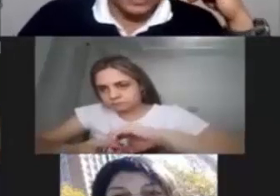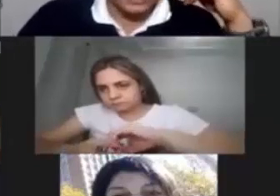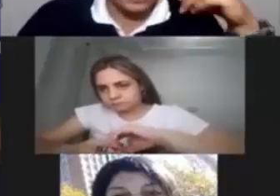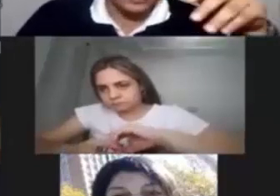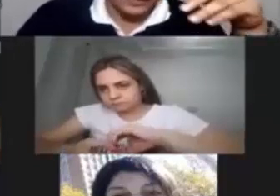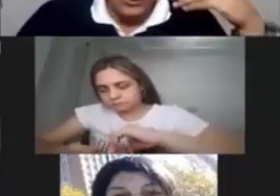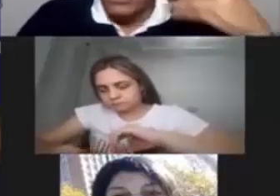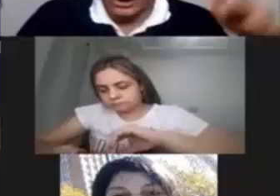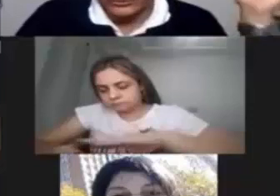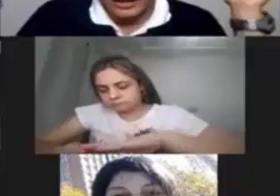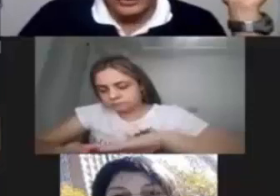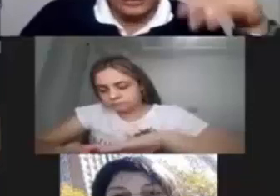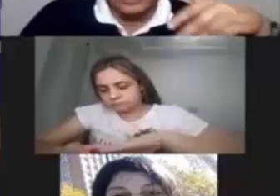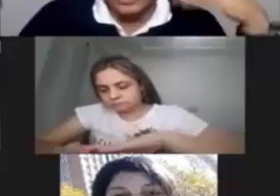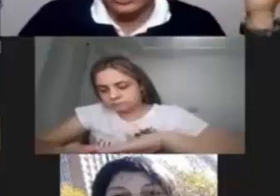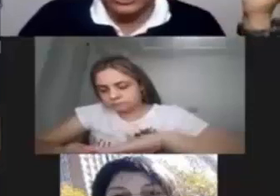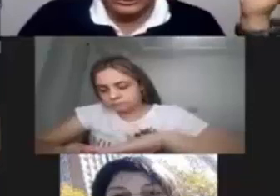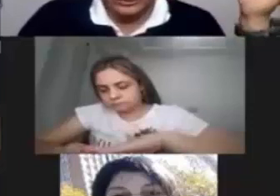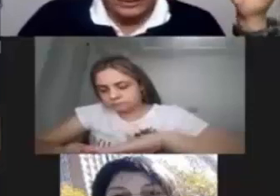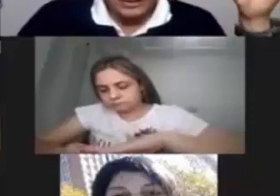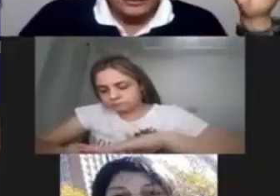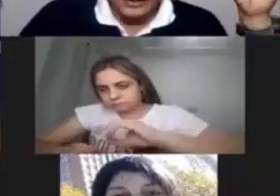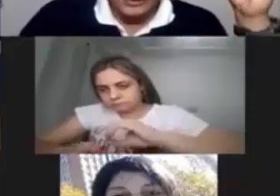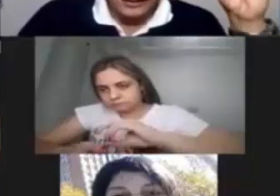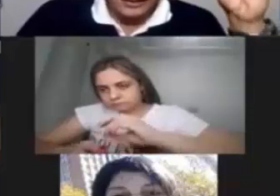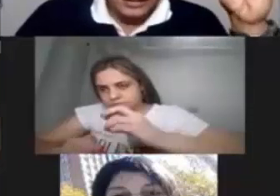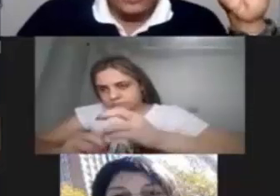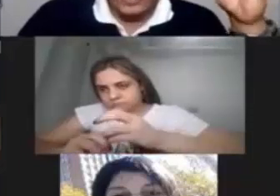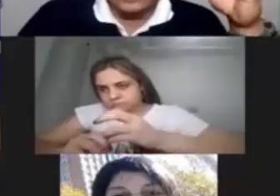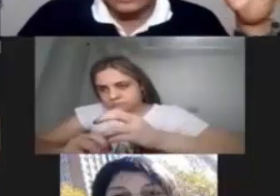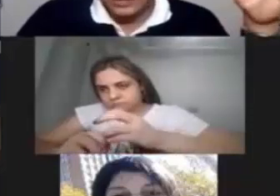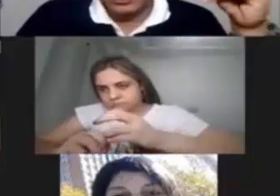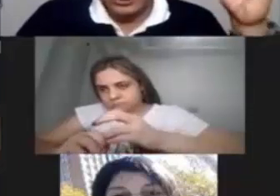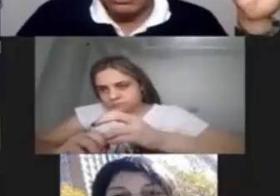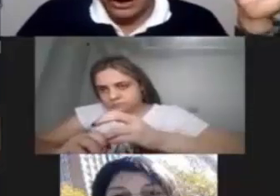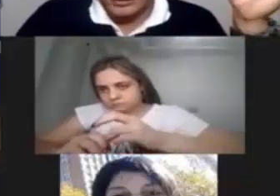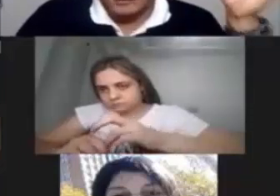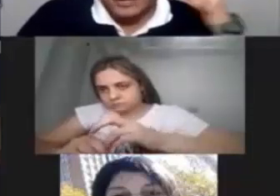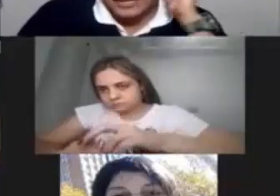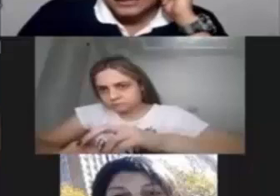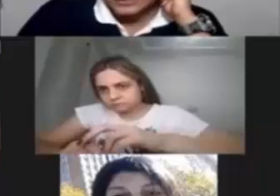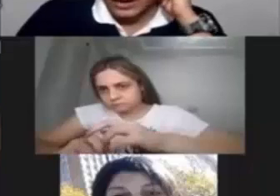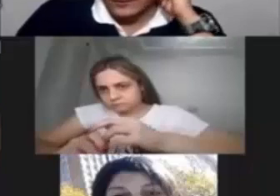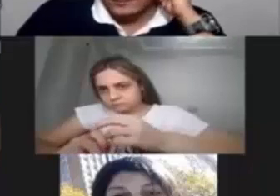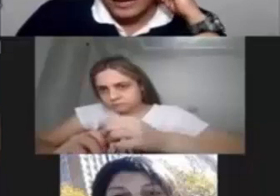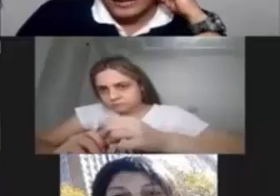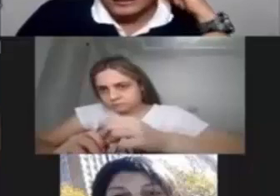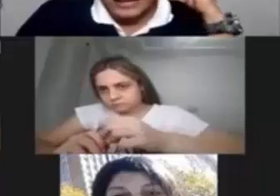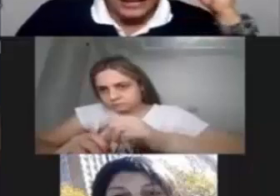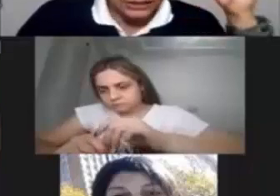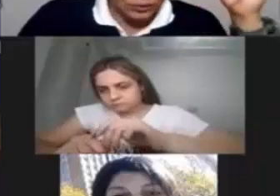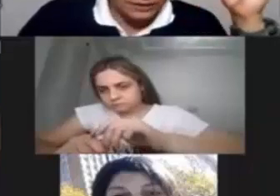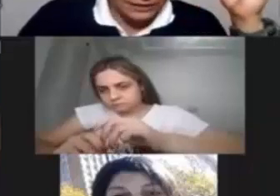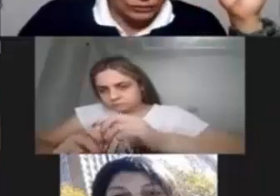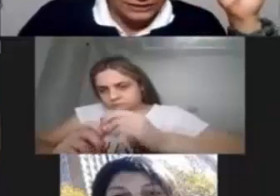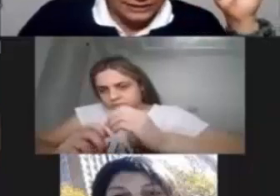é é morto falando o vai acreditar no morto? né? ele falar que é Deus pô Deus morre então tem